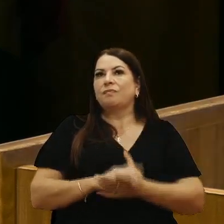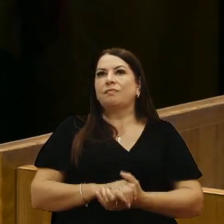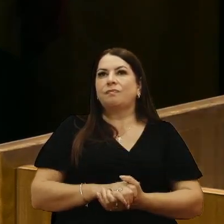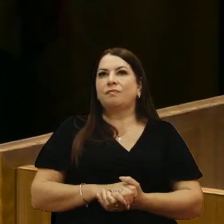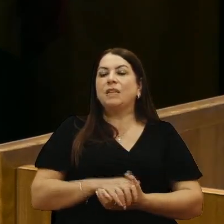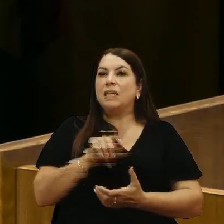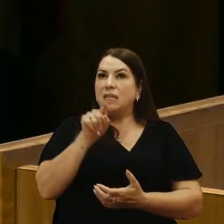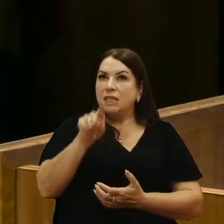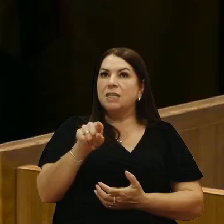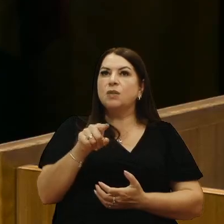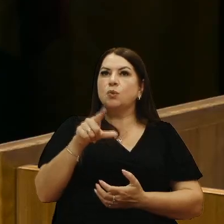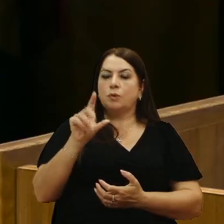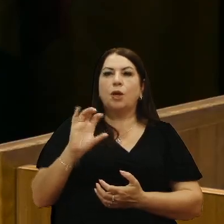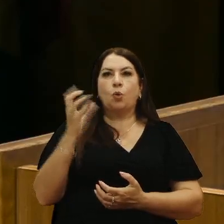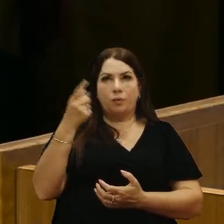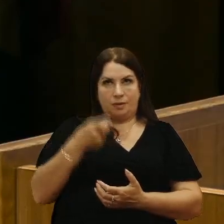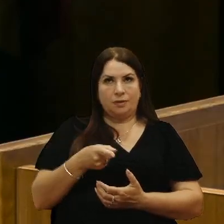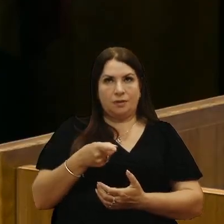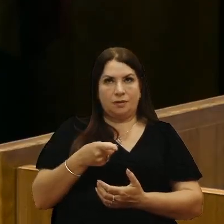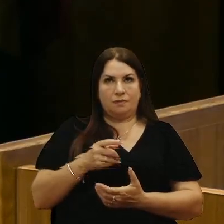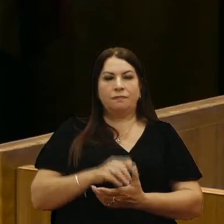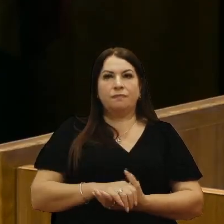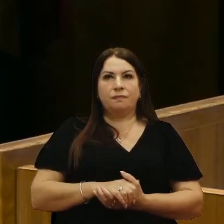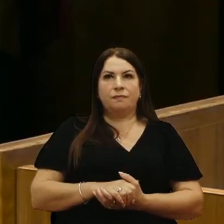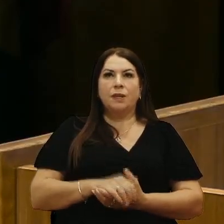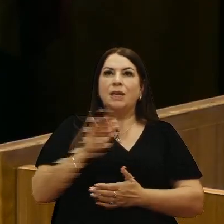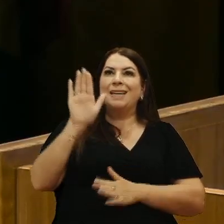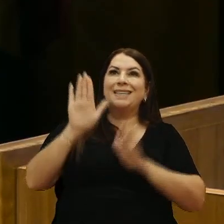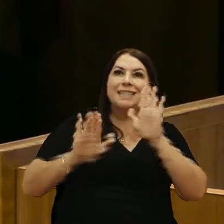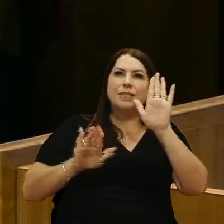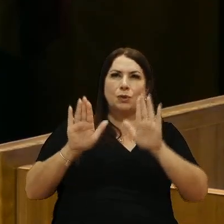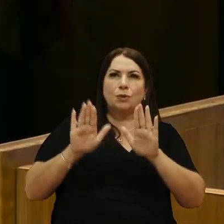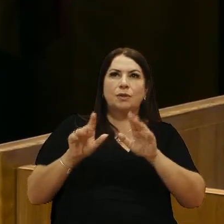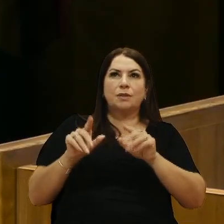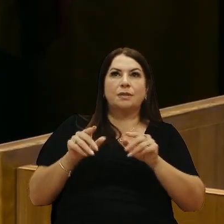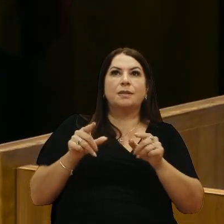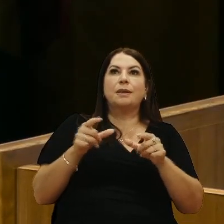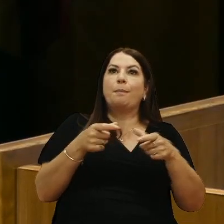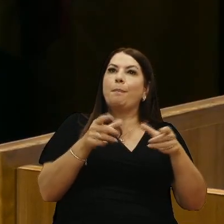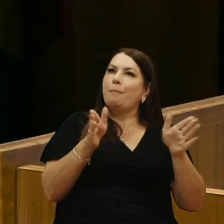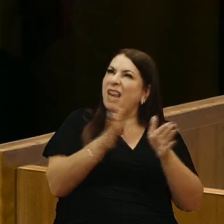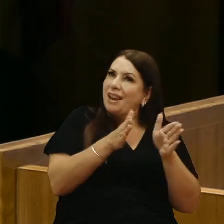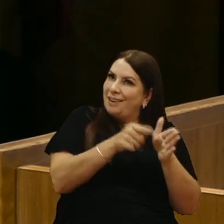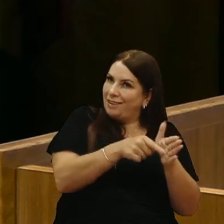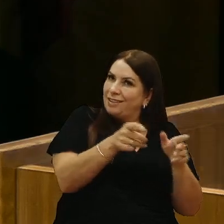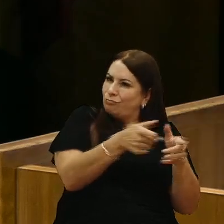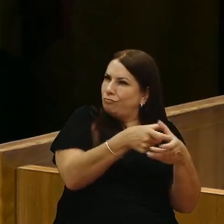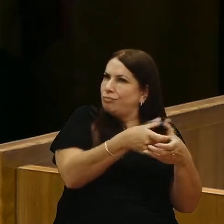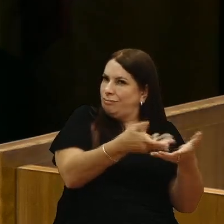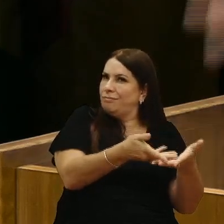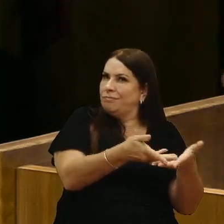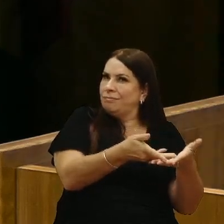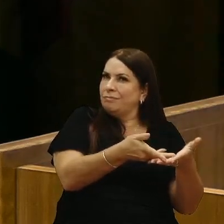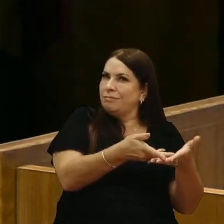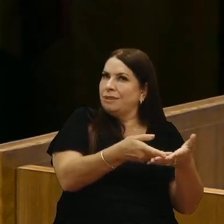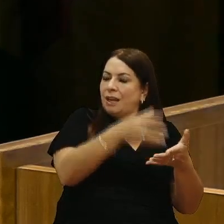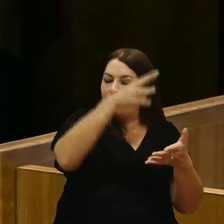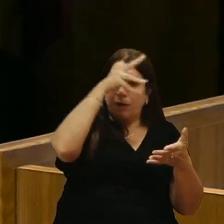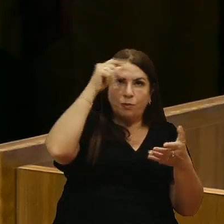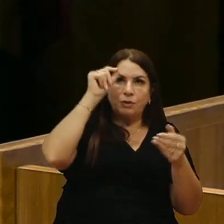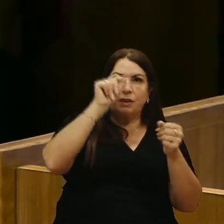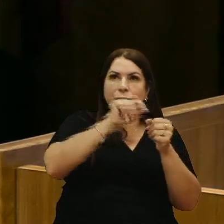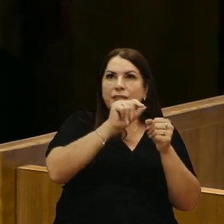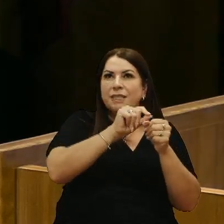E isso está acontecendo em licitações pequenas, muitas vezes a prefeitura tem que fazer